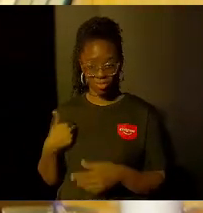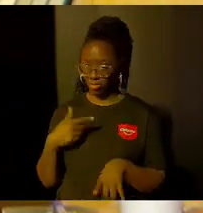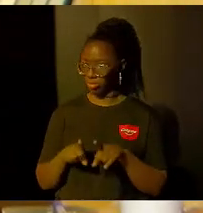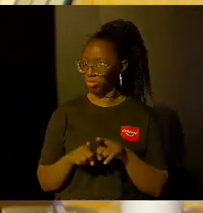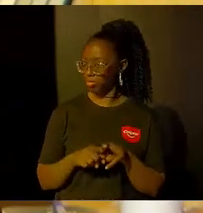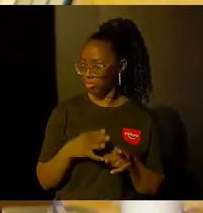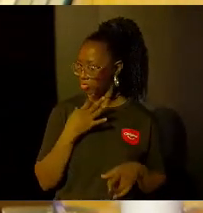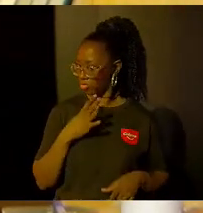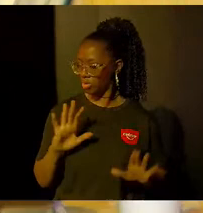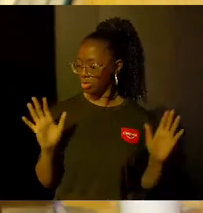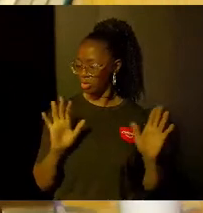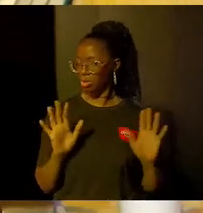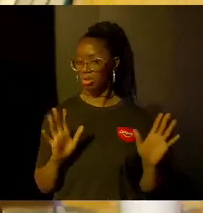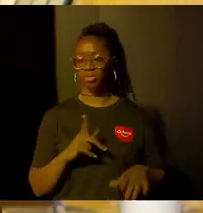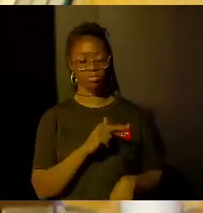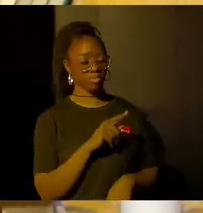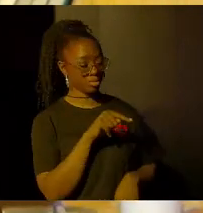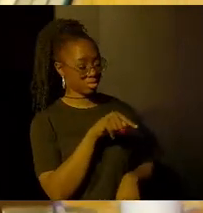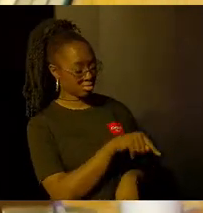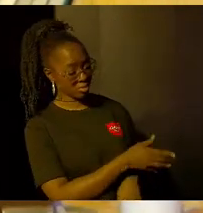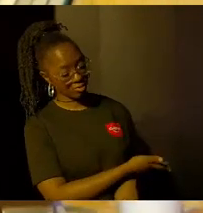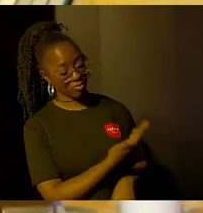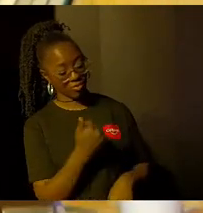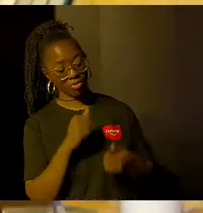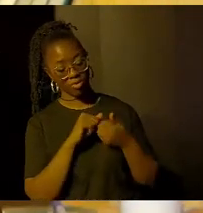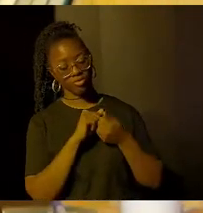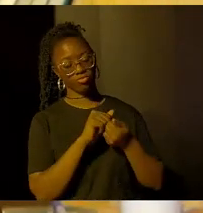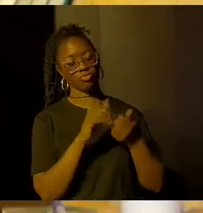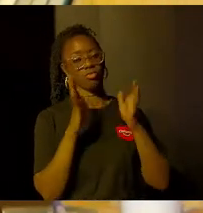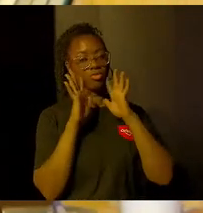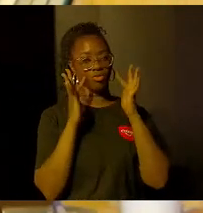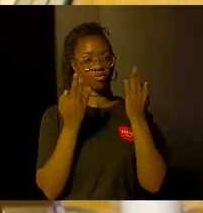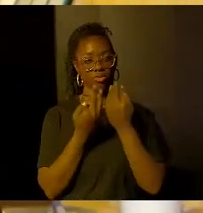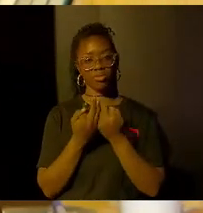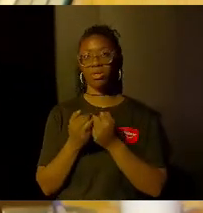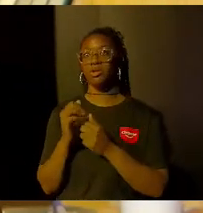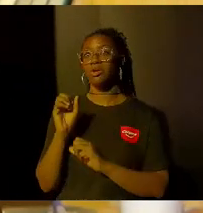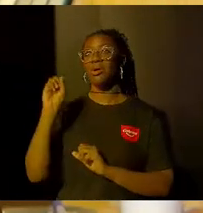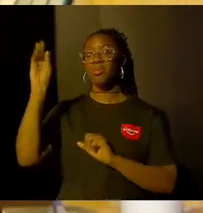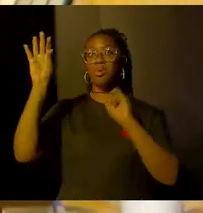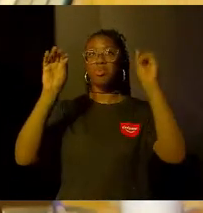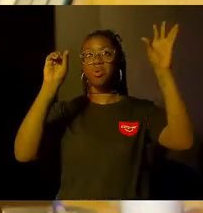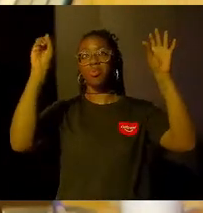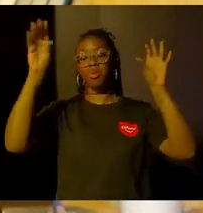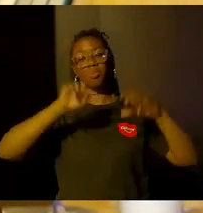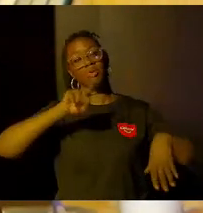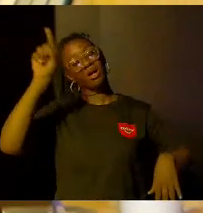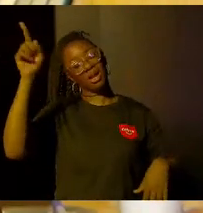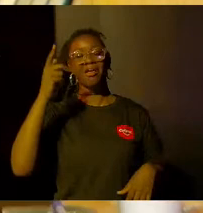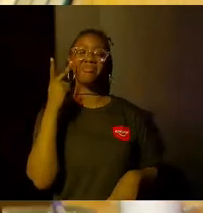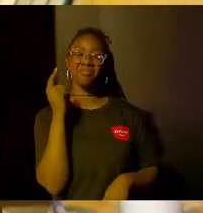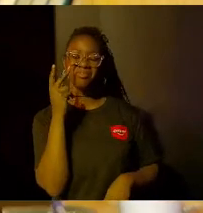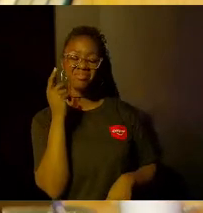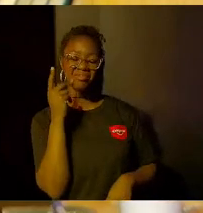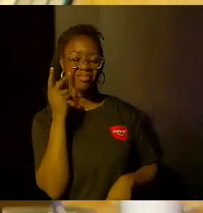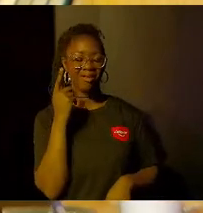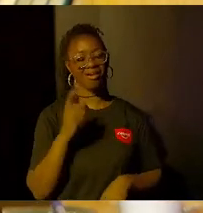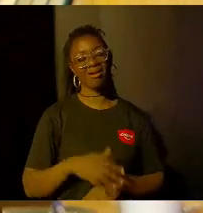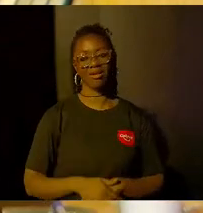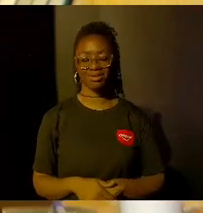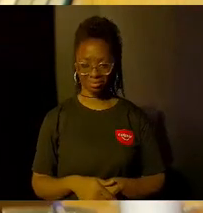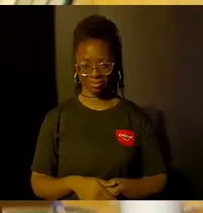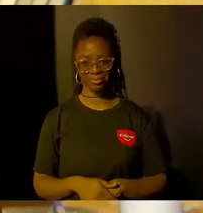meu irmão Antoninho me levou com sua família para passar o réveillon em Jericoacoara no Ceará